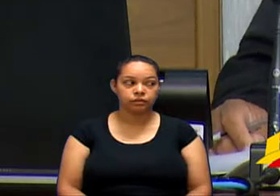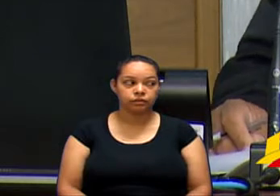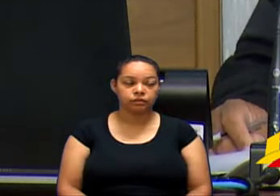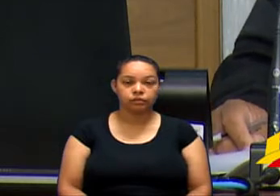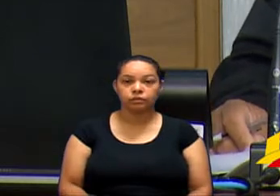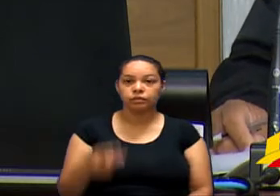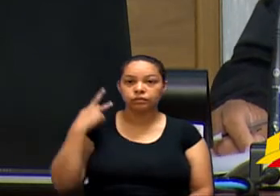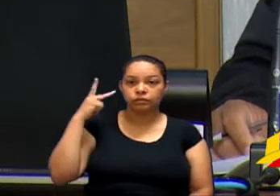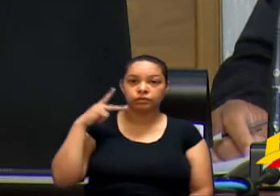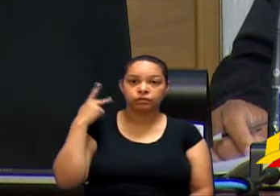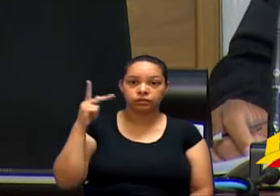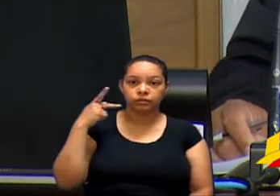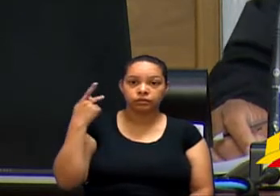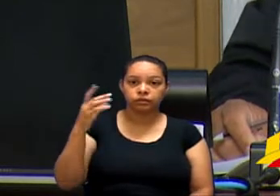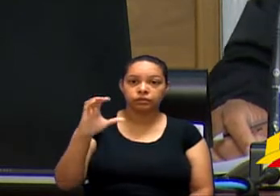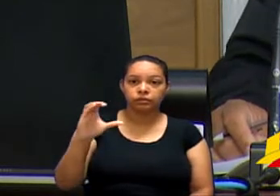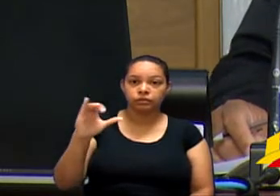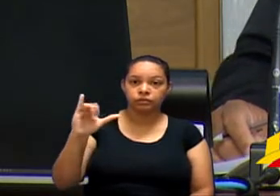Vereador